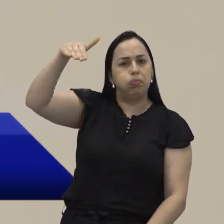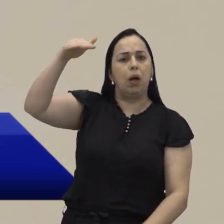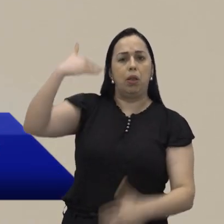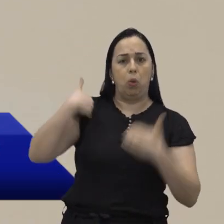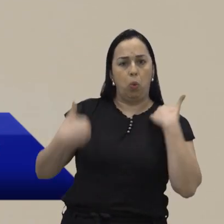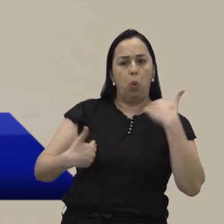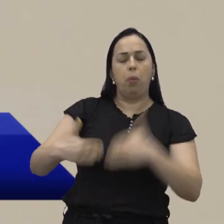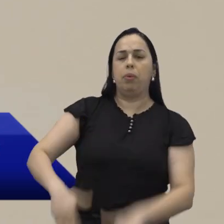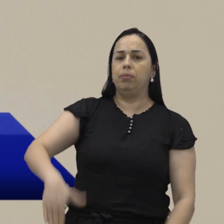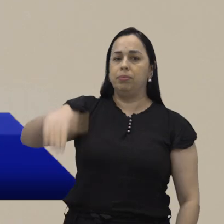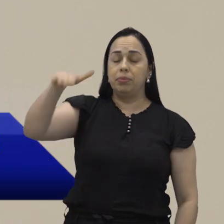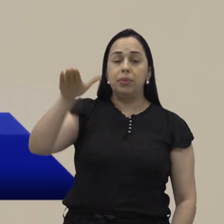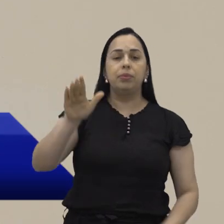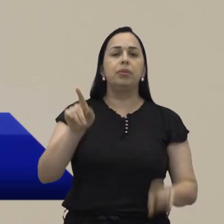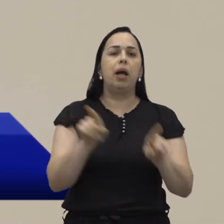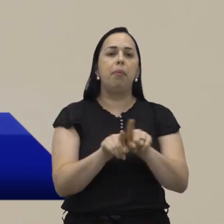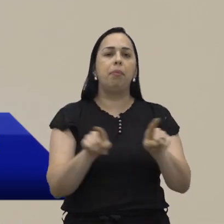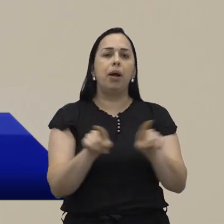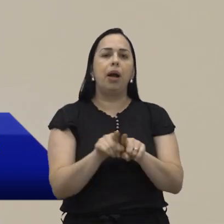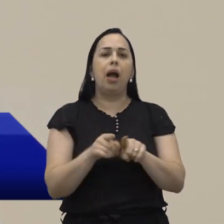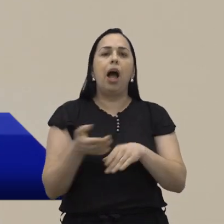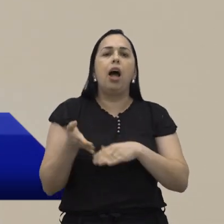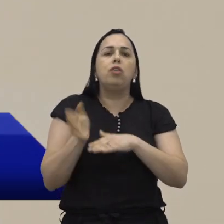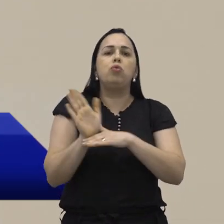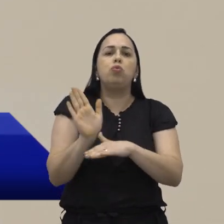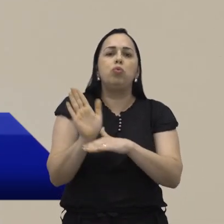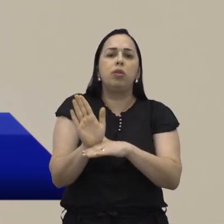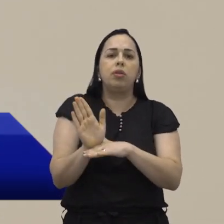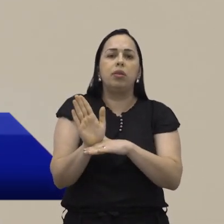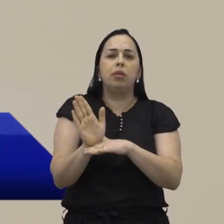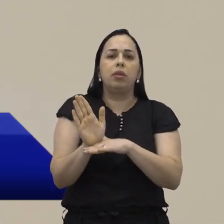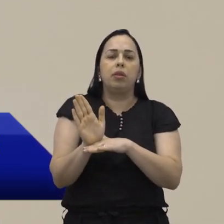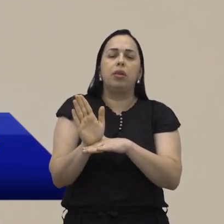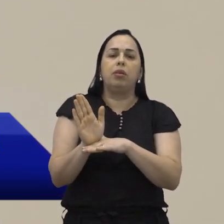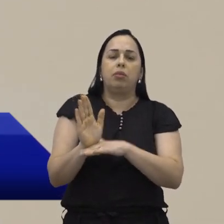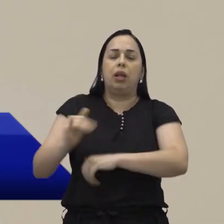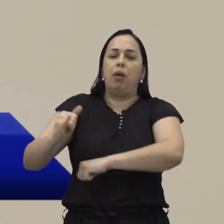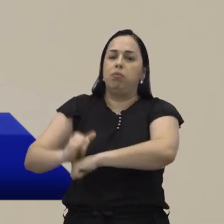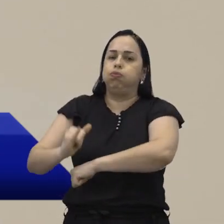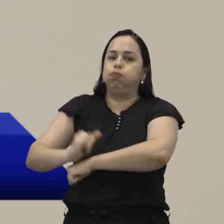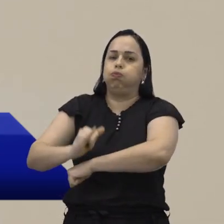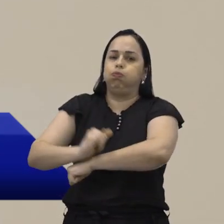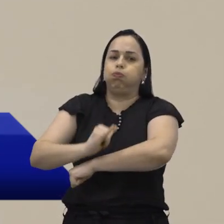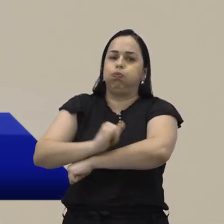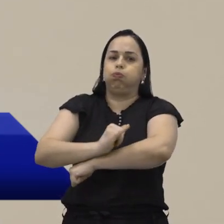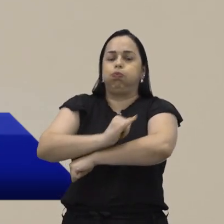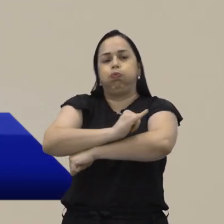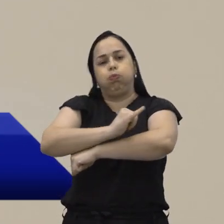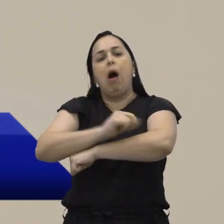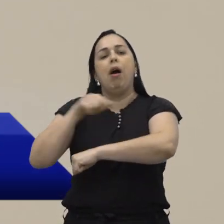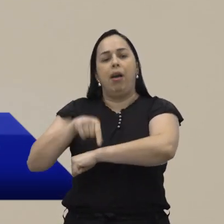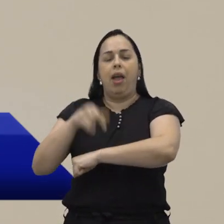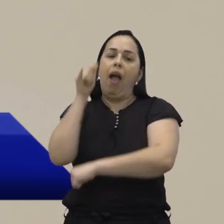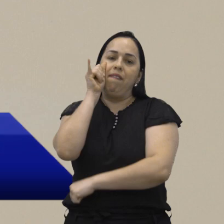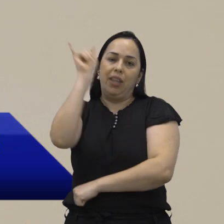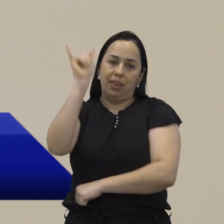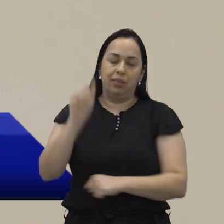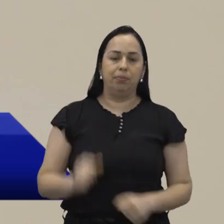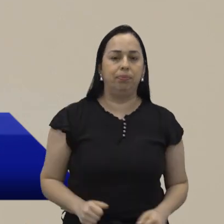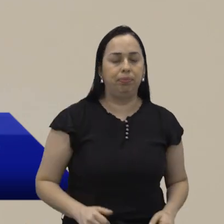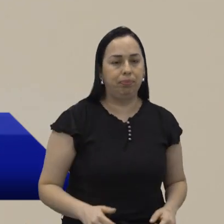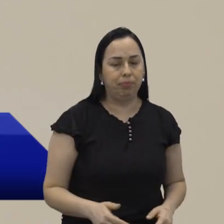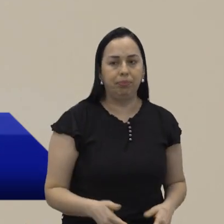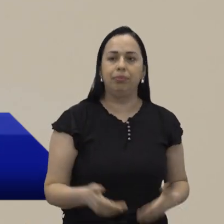evoluindo no desempenho físico das crianças. E ela também contribui principalmente para a prevenção de obesidade, que é uma doença tão